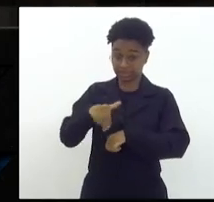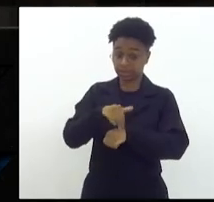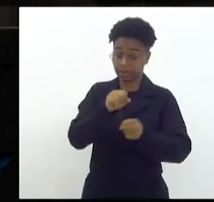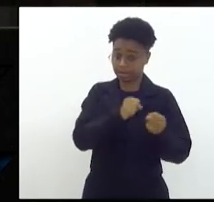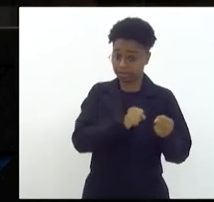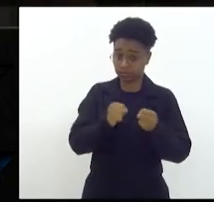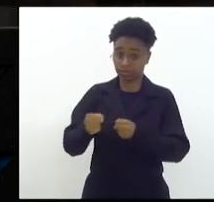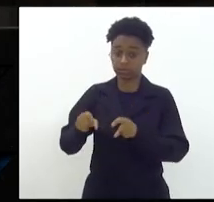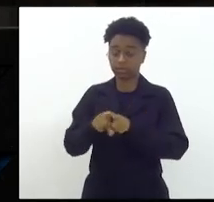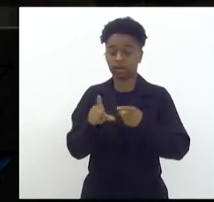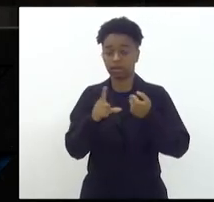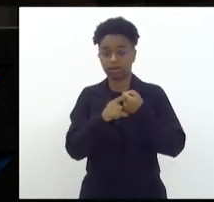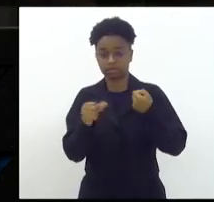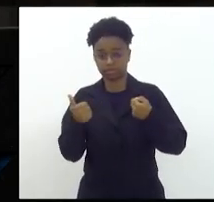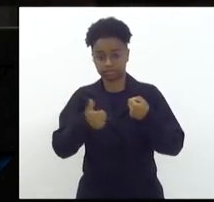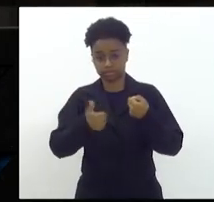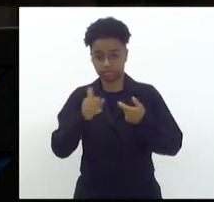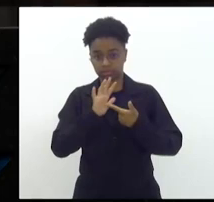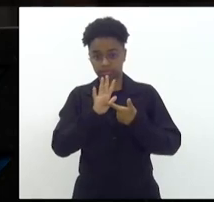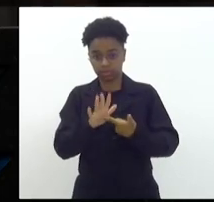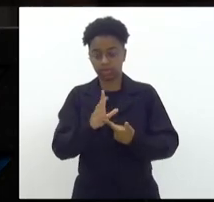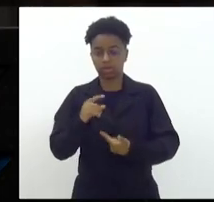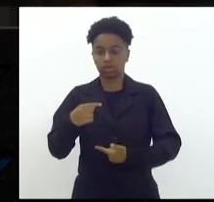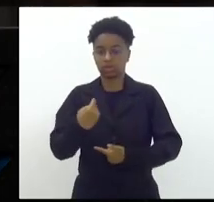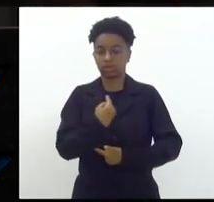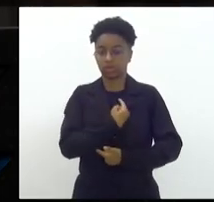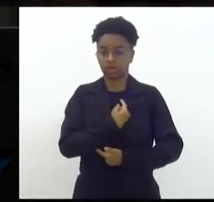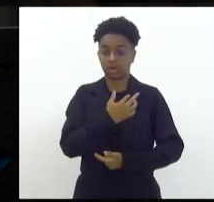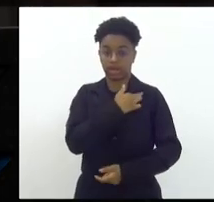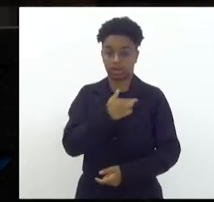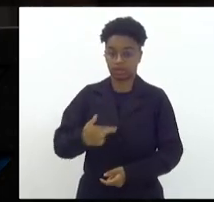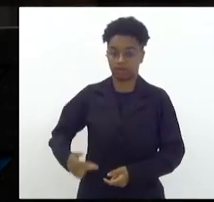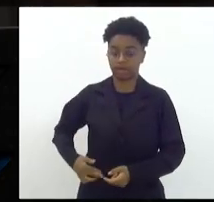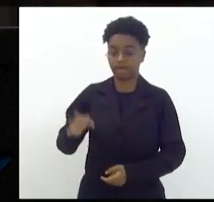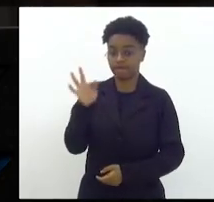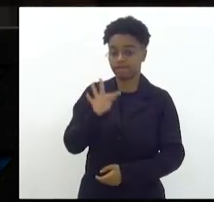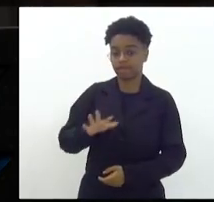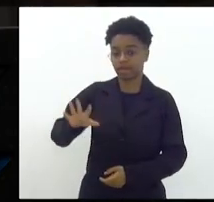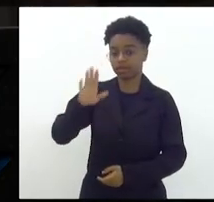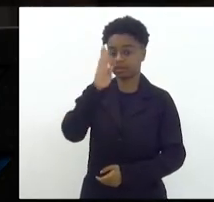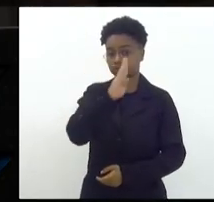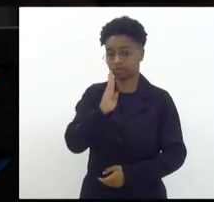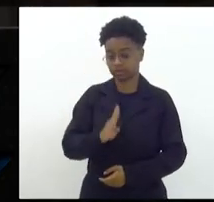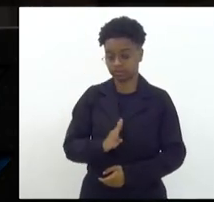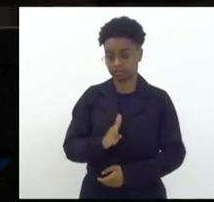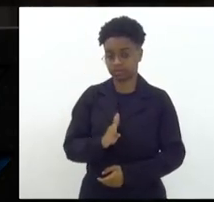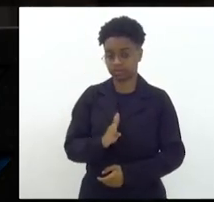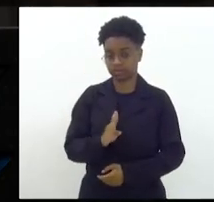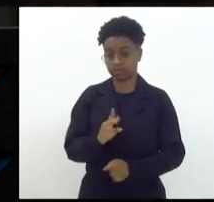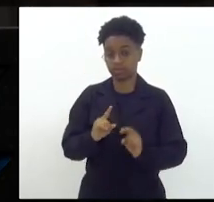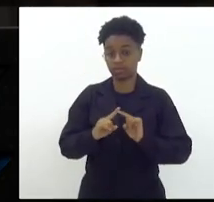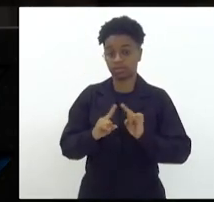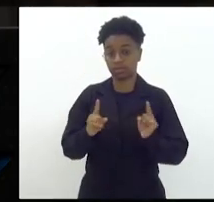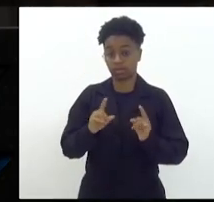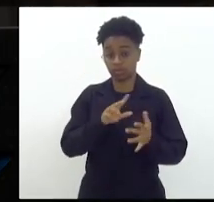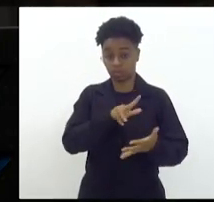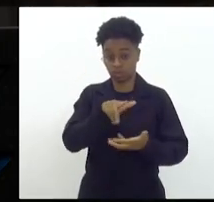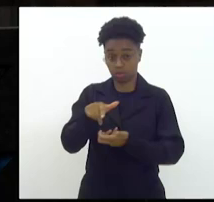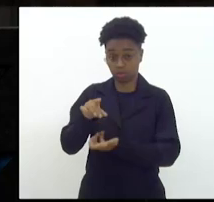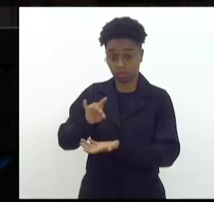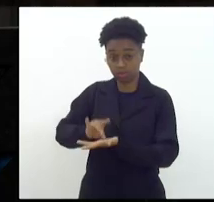primeiro da Constituição Federal diz que nós somos a República Federativa do Brasil no mundo real